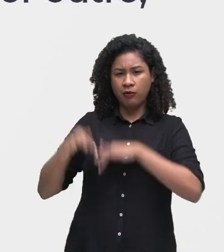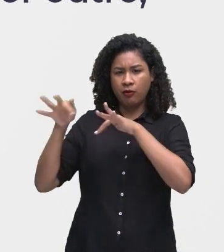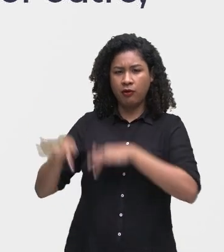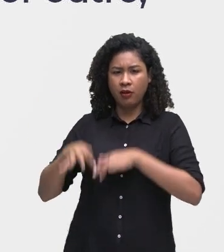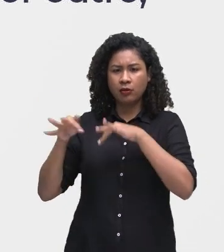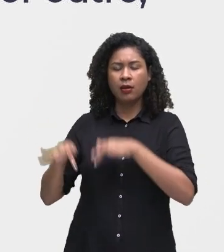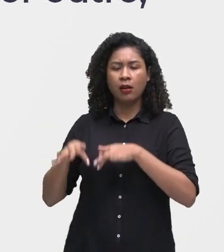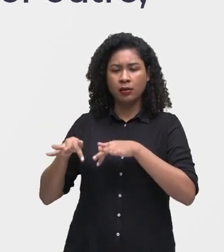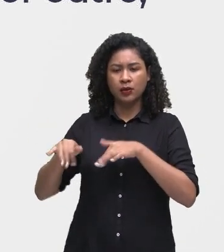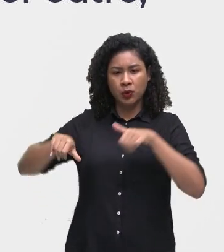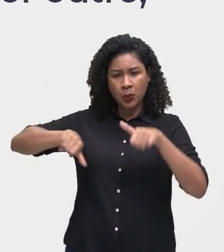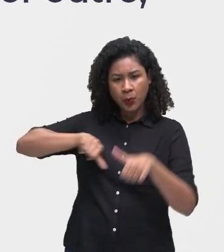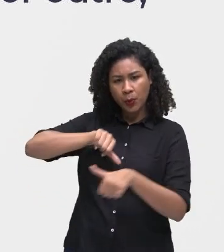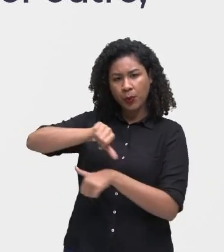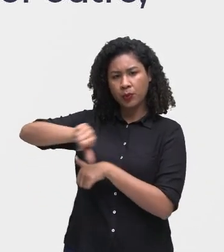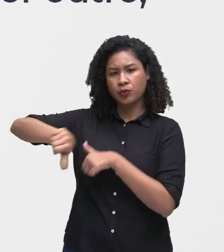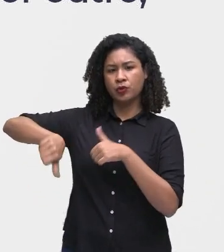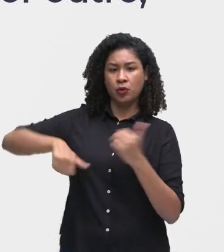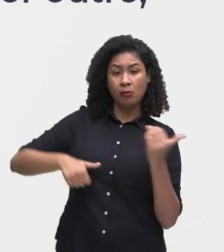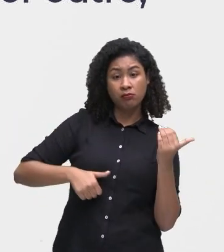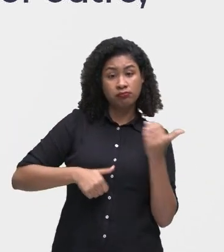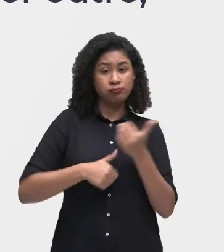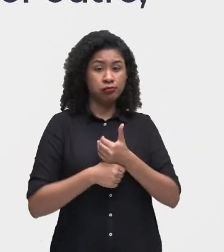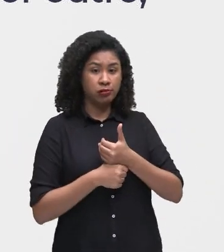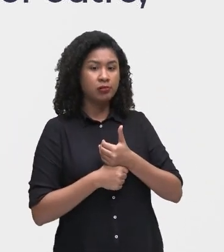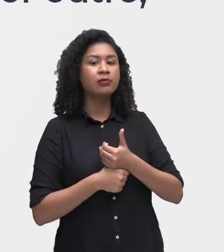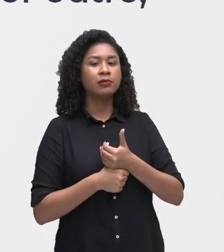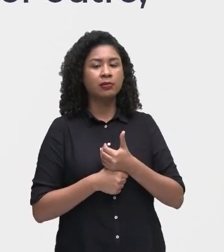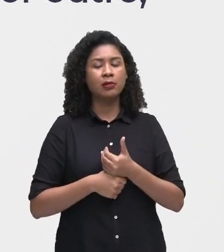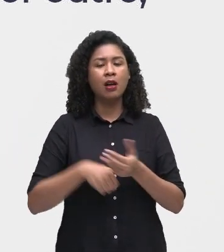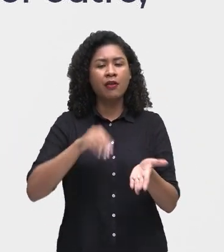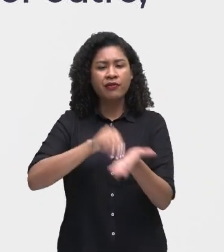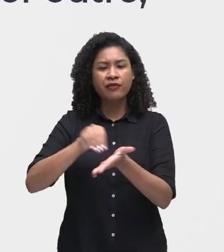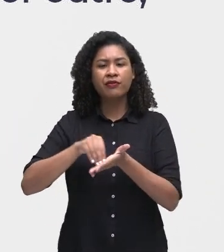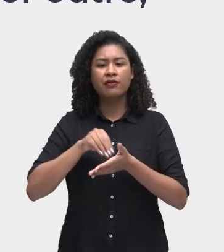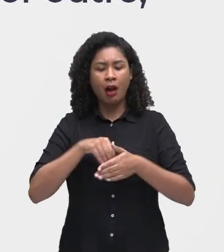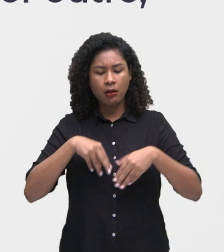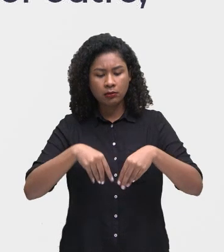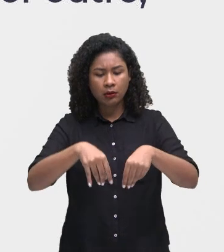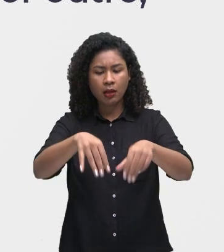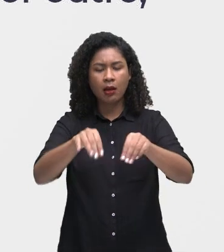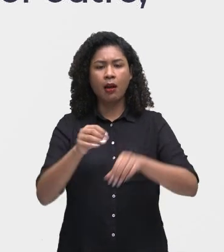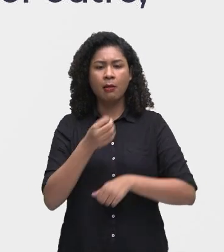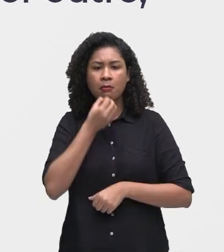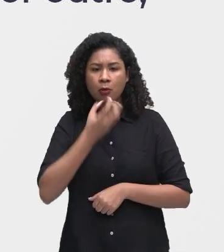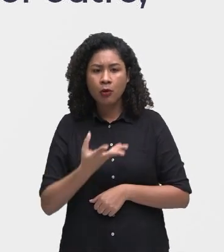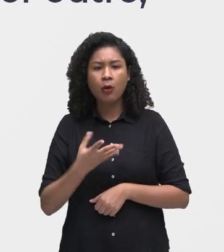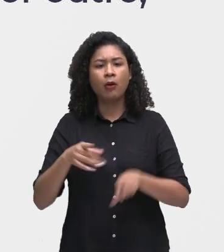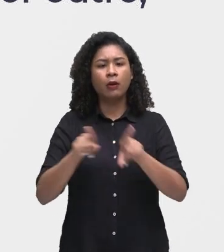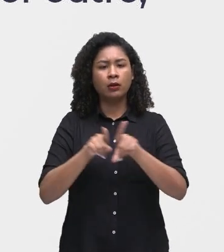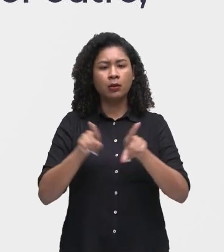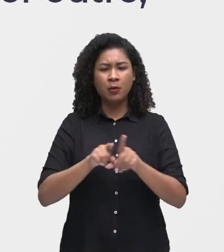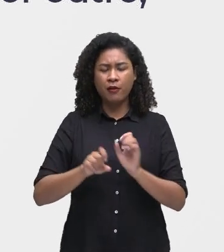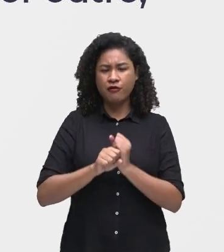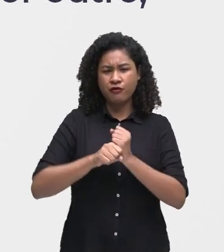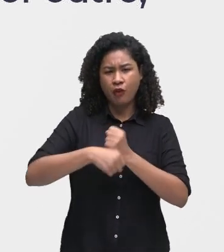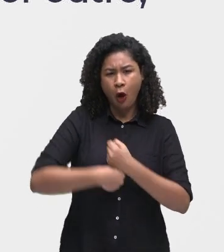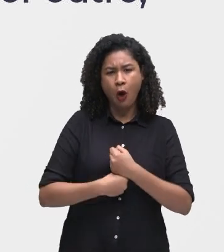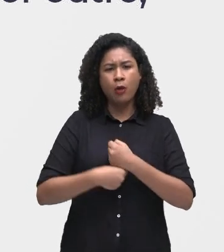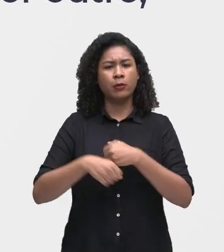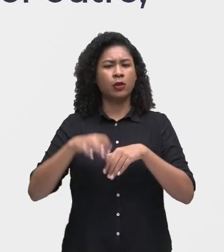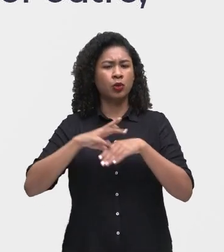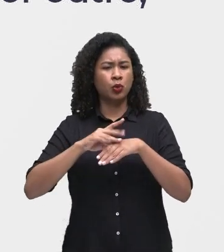ser substituído por outro, uma vez que a falta de terras férteis, a fome, as epidemias,